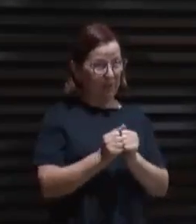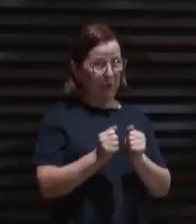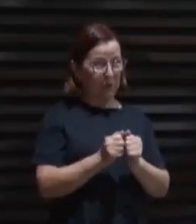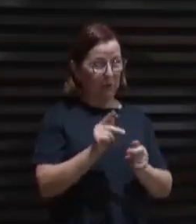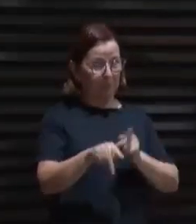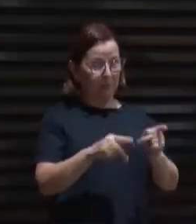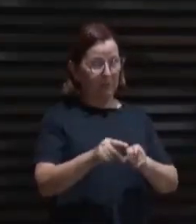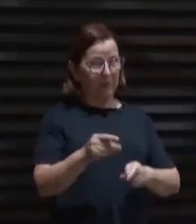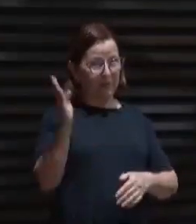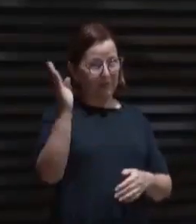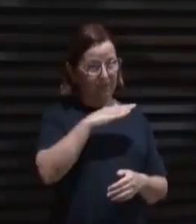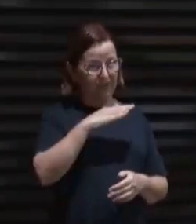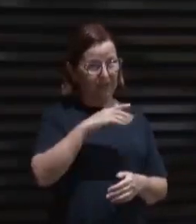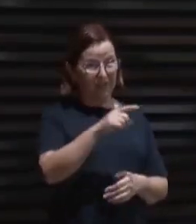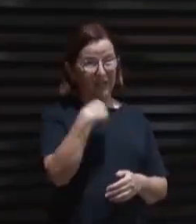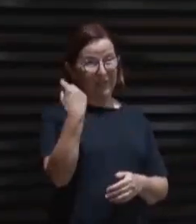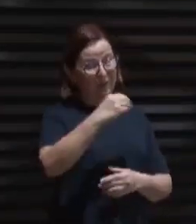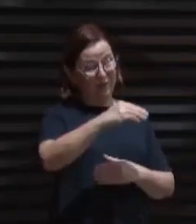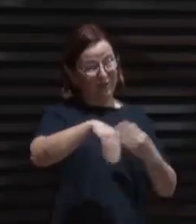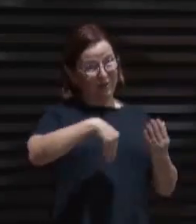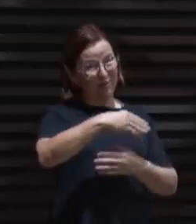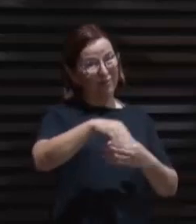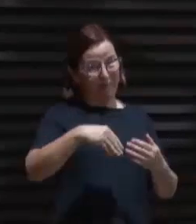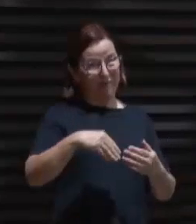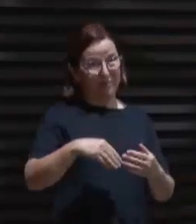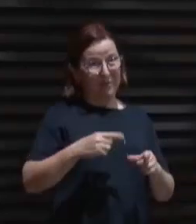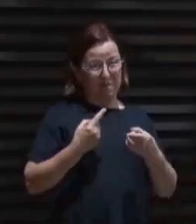sarcasmo para nos alimentar das zombarias.